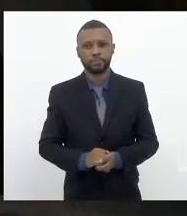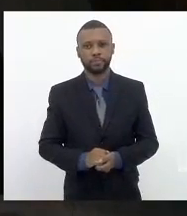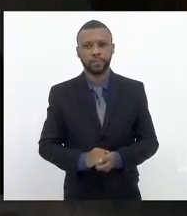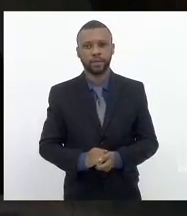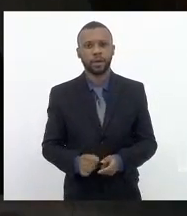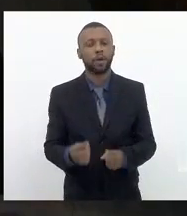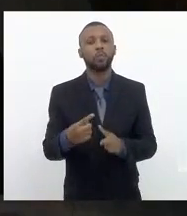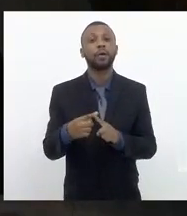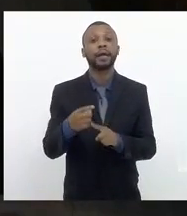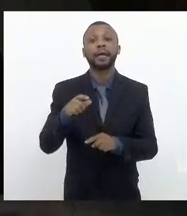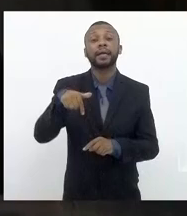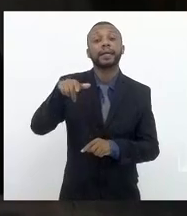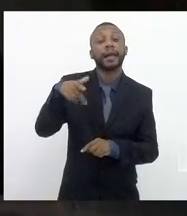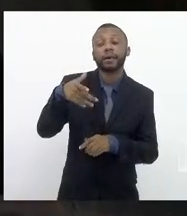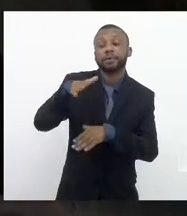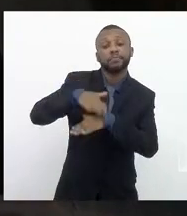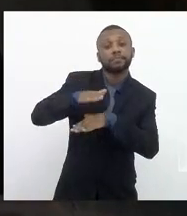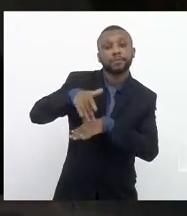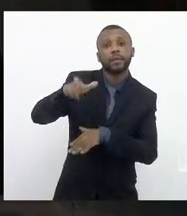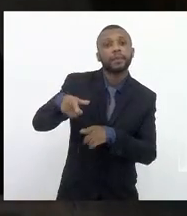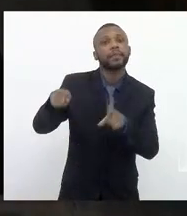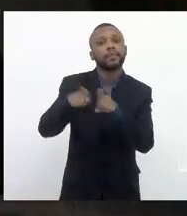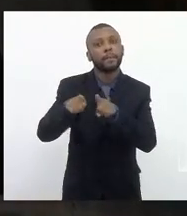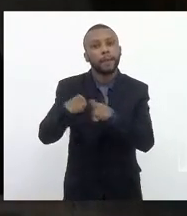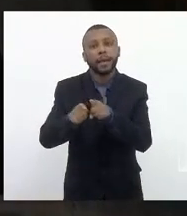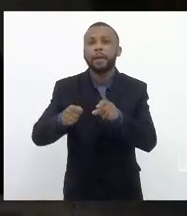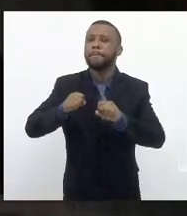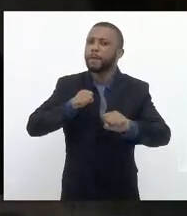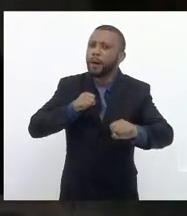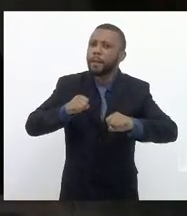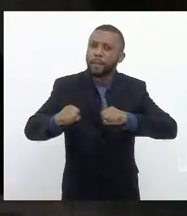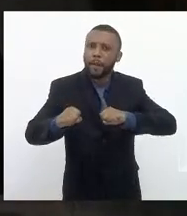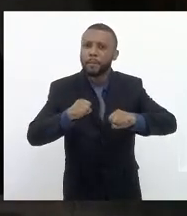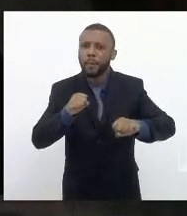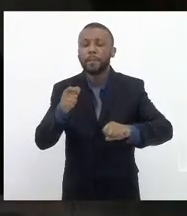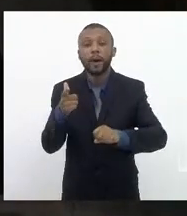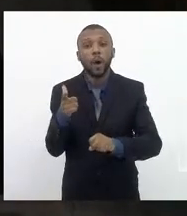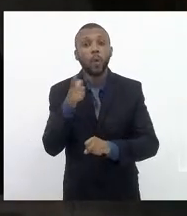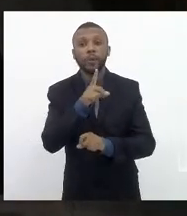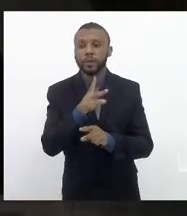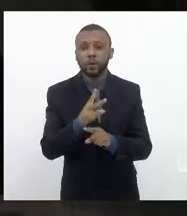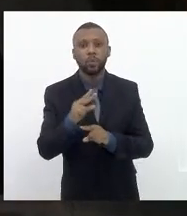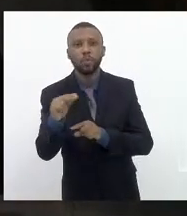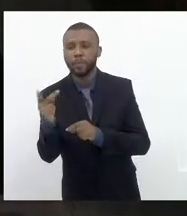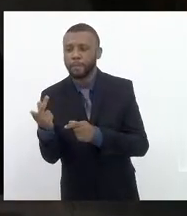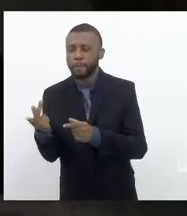quem fez também lutou para estar aqui no Parlamento